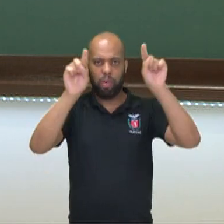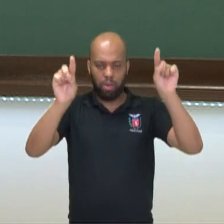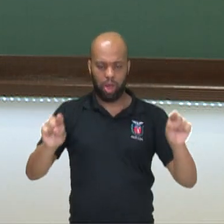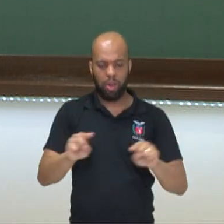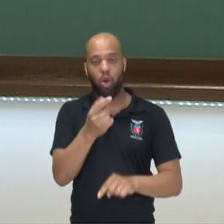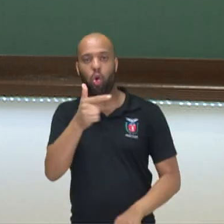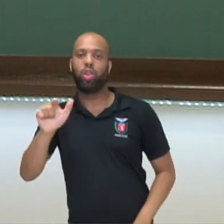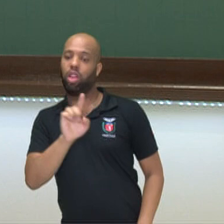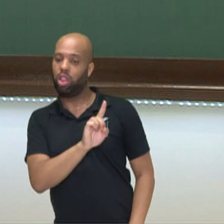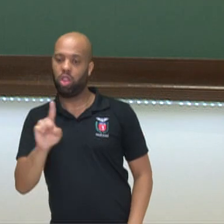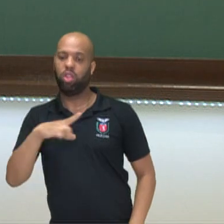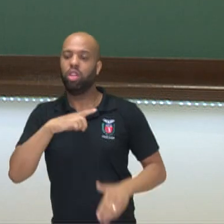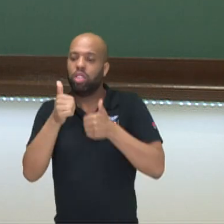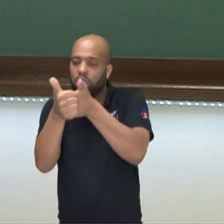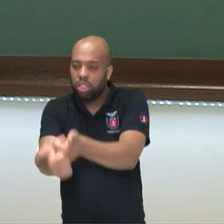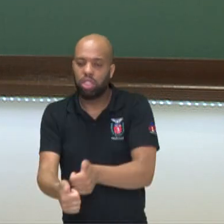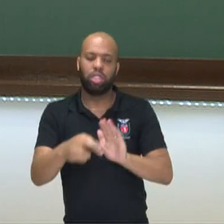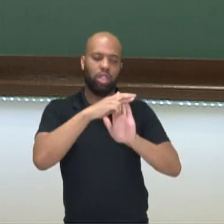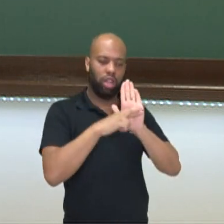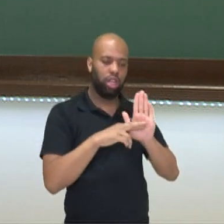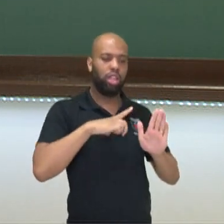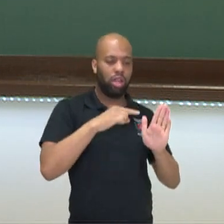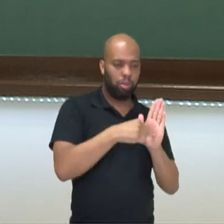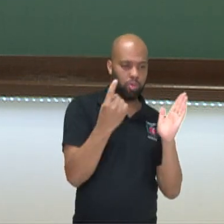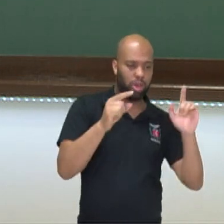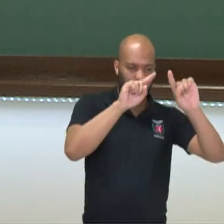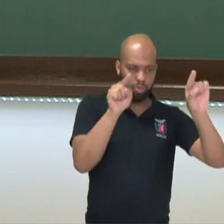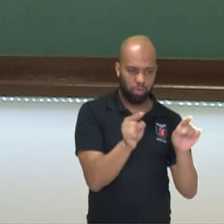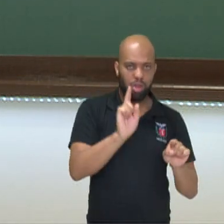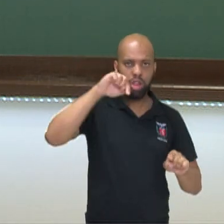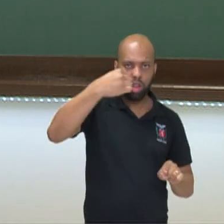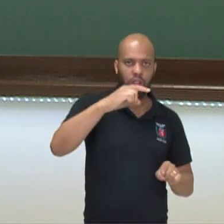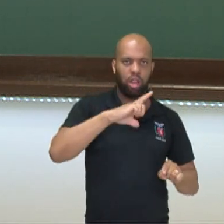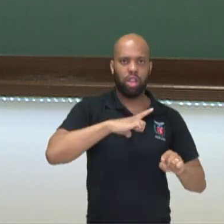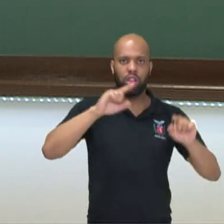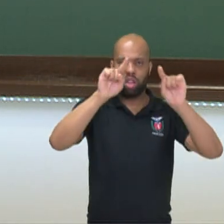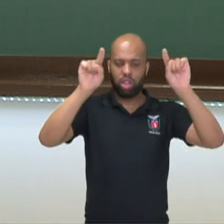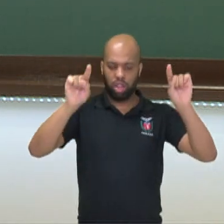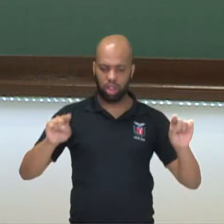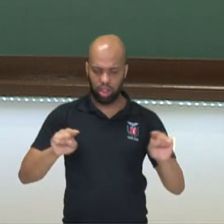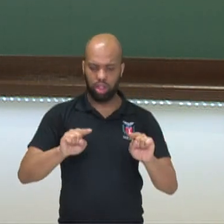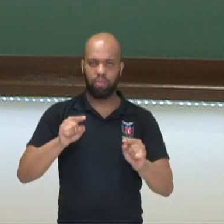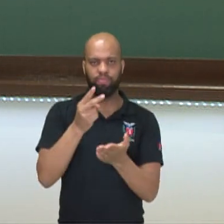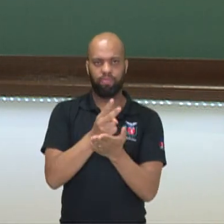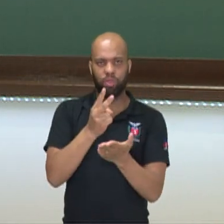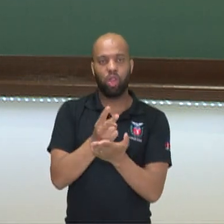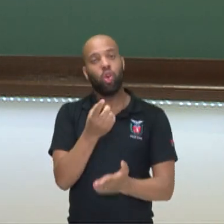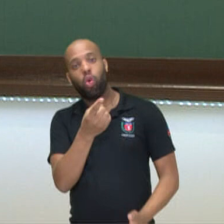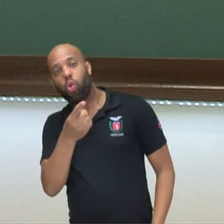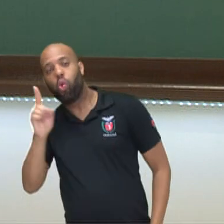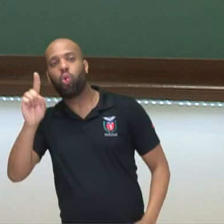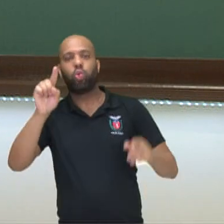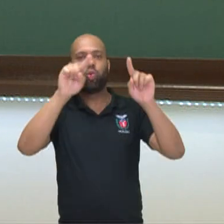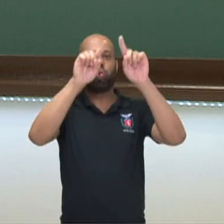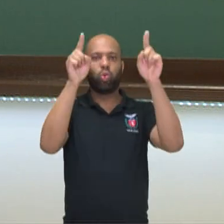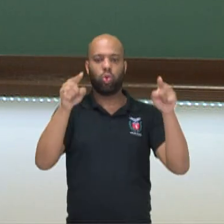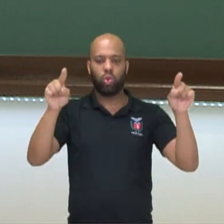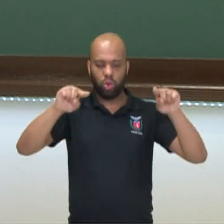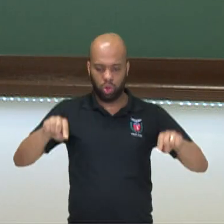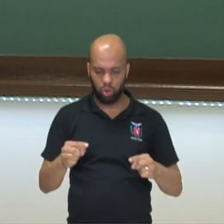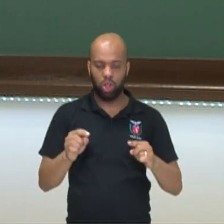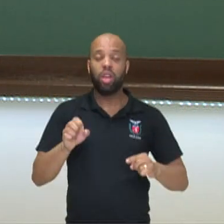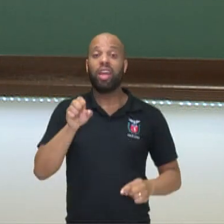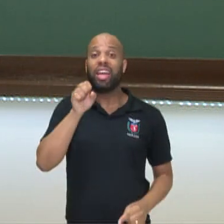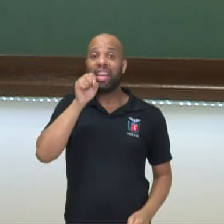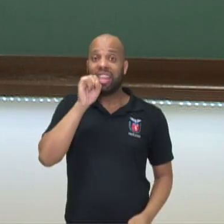não. Aí você tem que seguir a ordem, resolver primeiro o que está entre parênteses, depois o que está entre colchetes e por último o que está em chaves. Só pode furar fila se